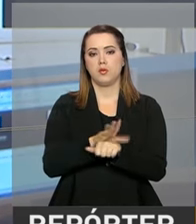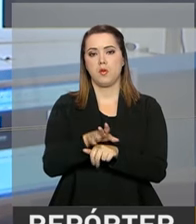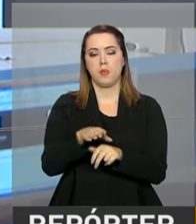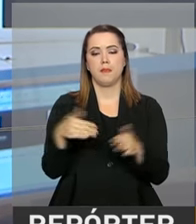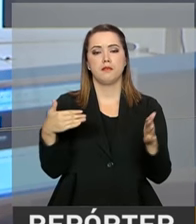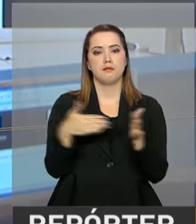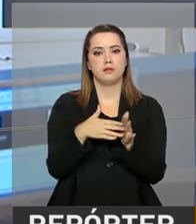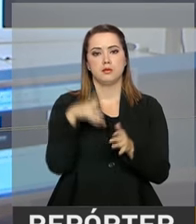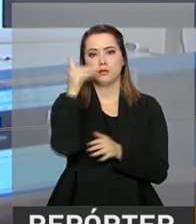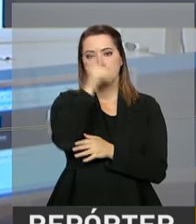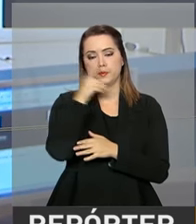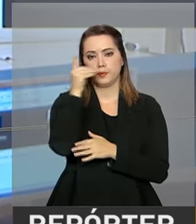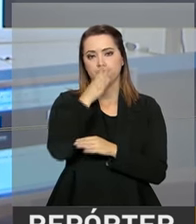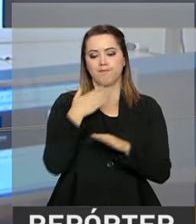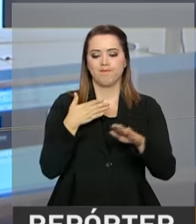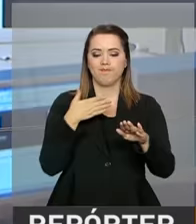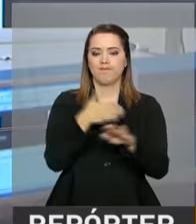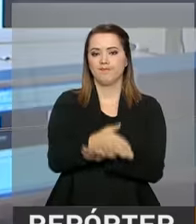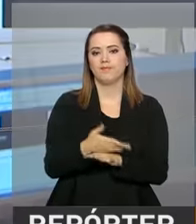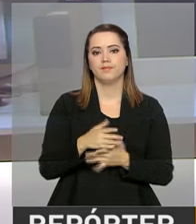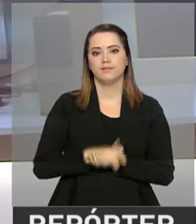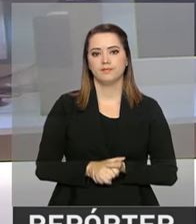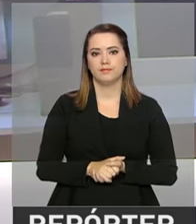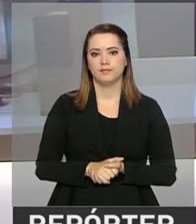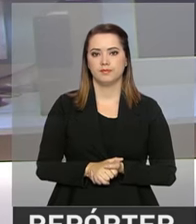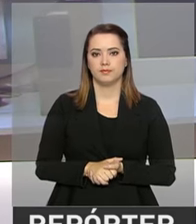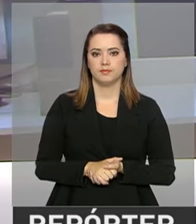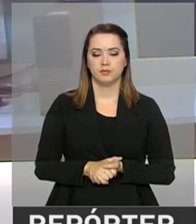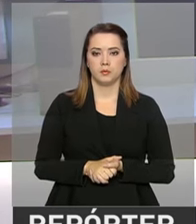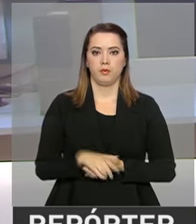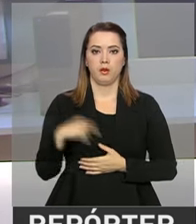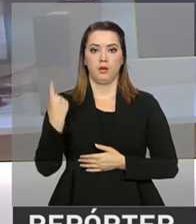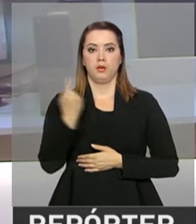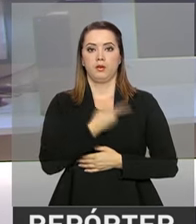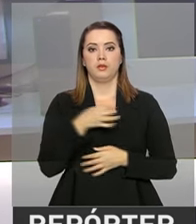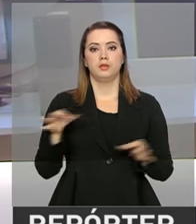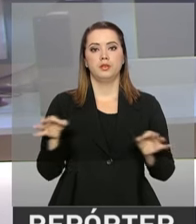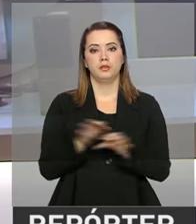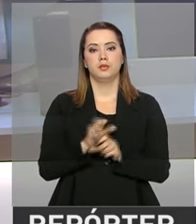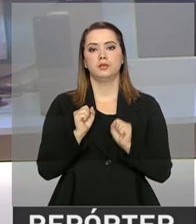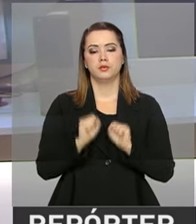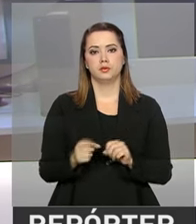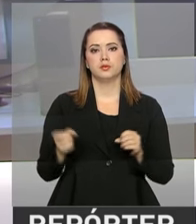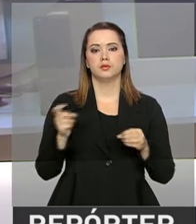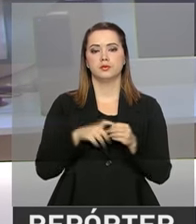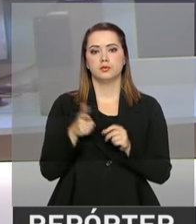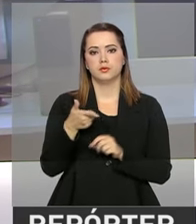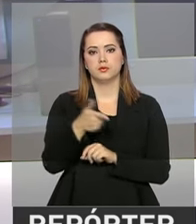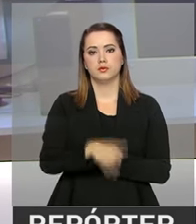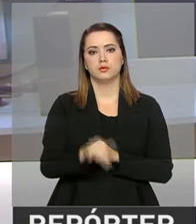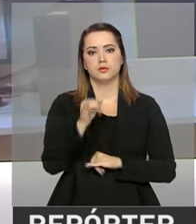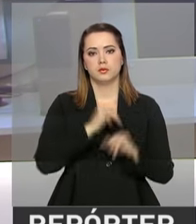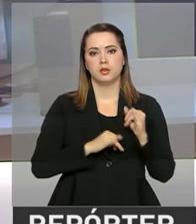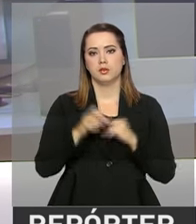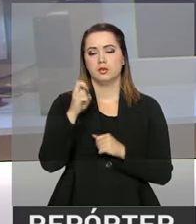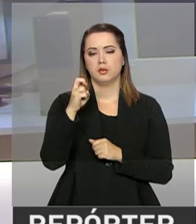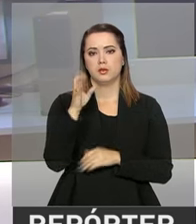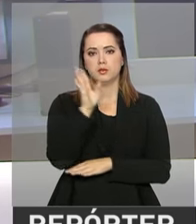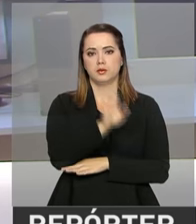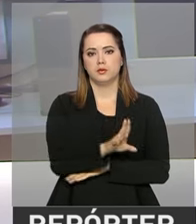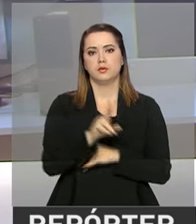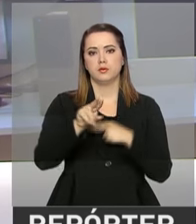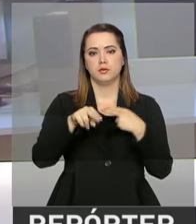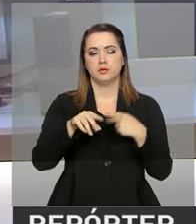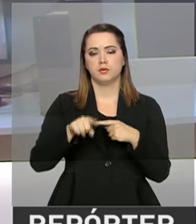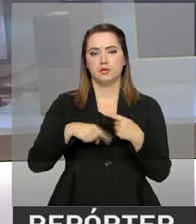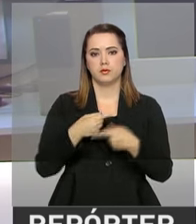interessados têm até o próximo domingo para participar. E nós ficamos por aqui. Podemos voltar a qualquer momento com outras informações ou às